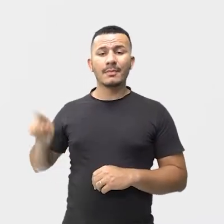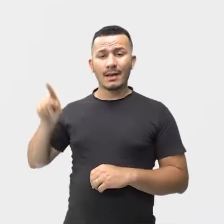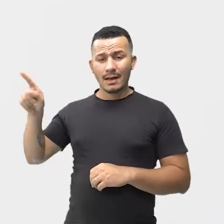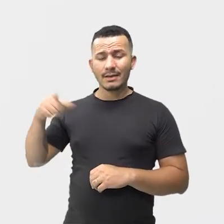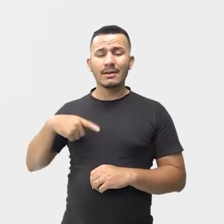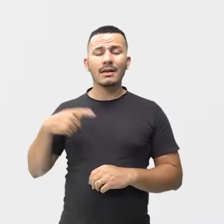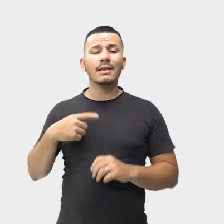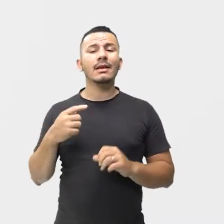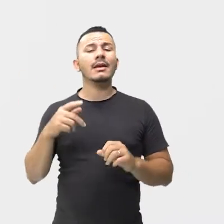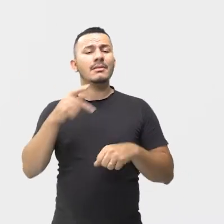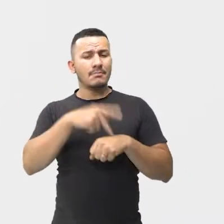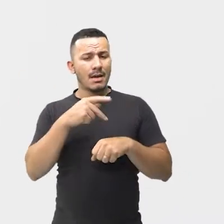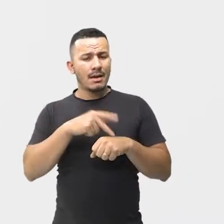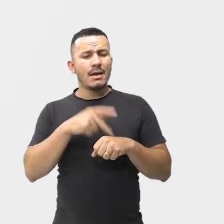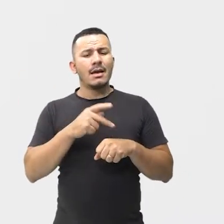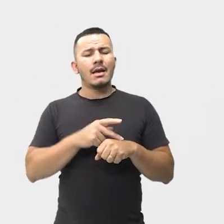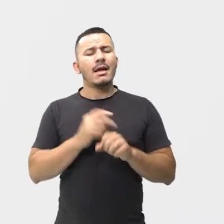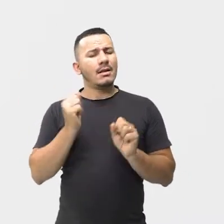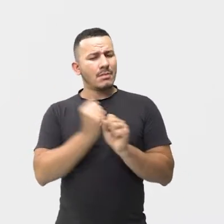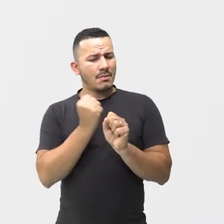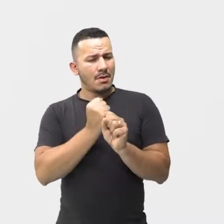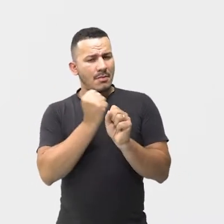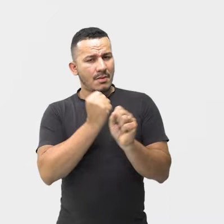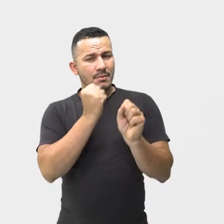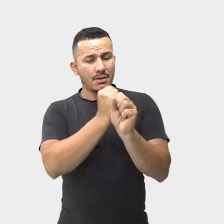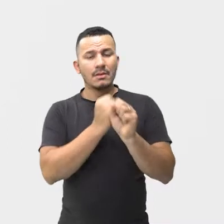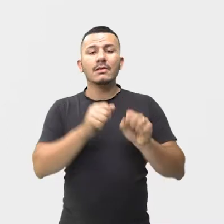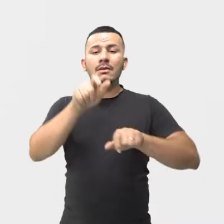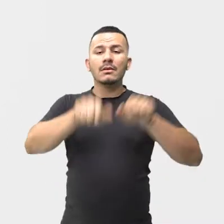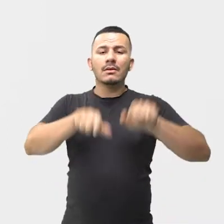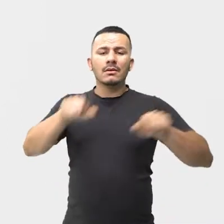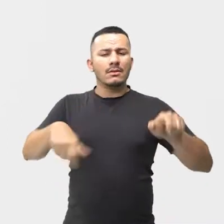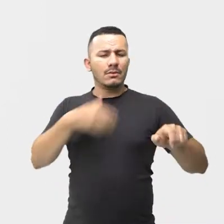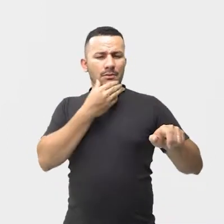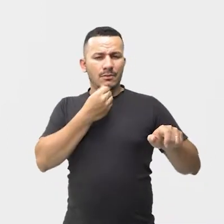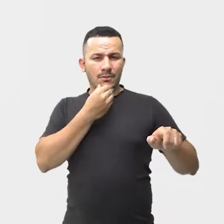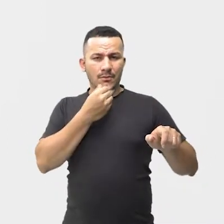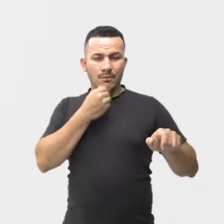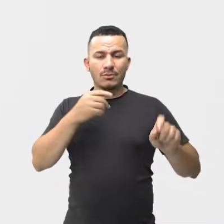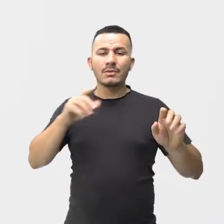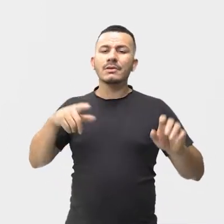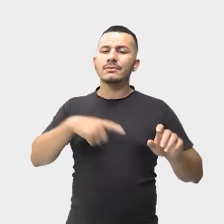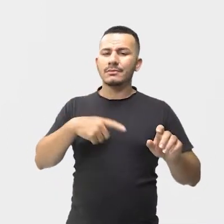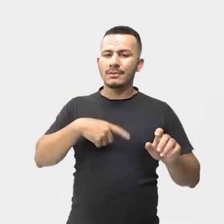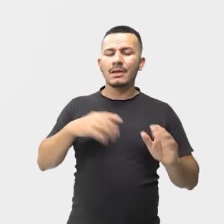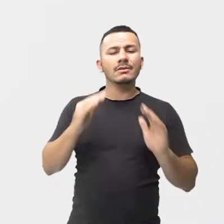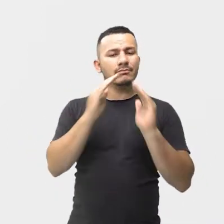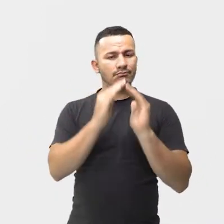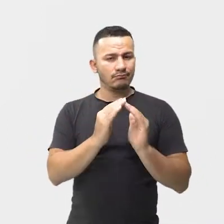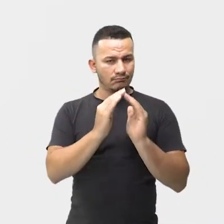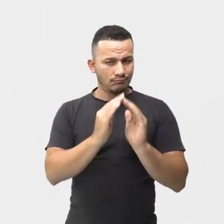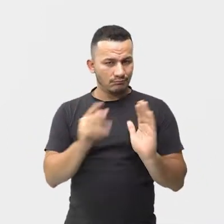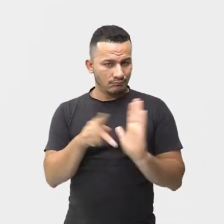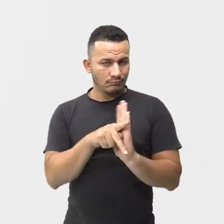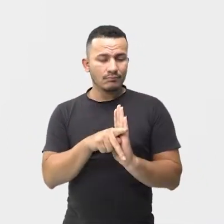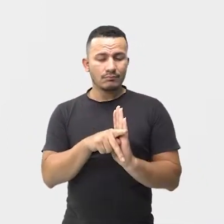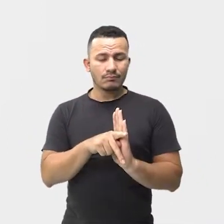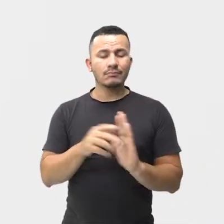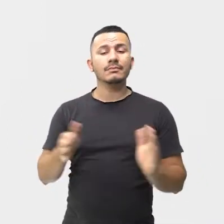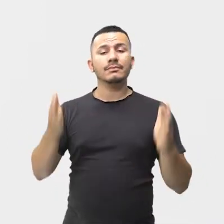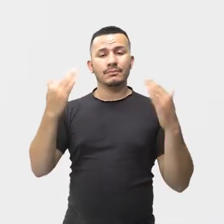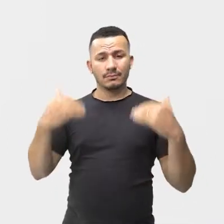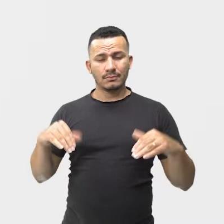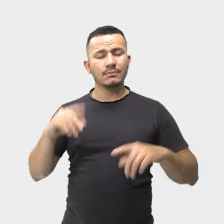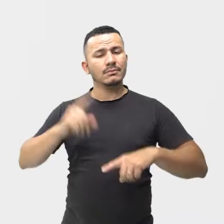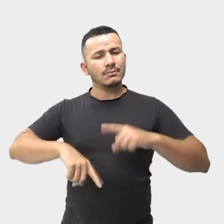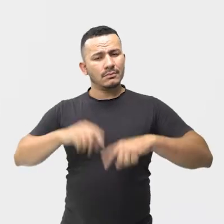havia construção de pedra, certo? Então, os homens já conseguiam ali ter residência fixa, instrumento